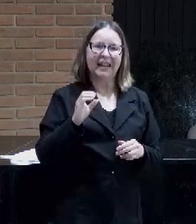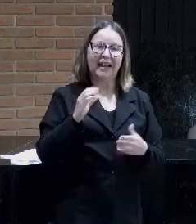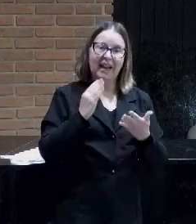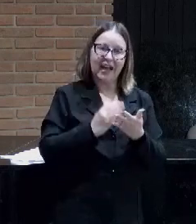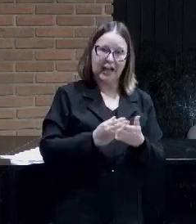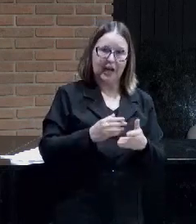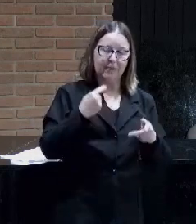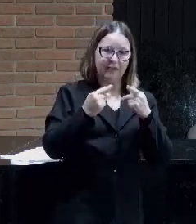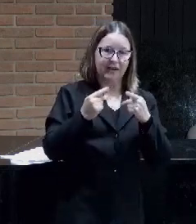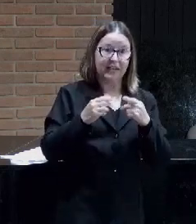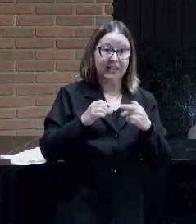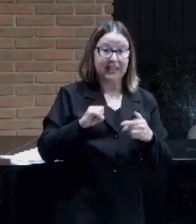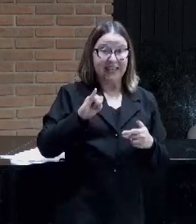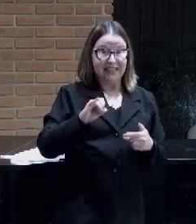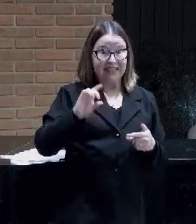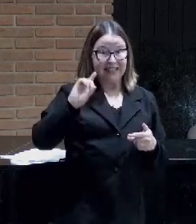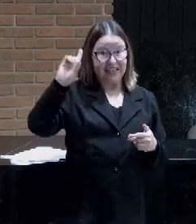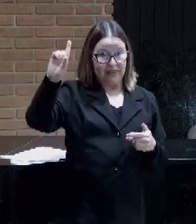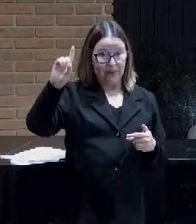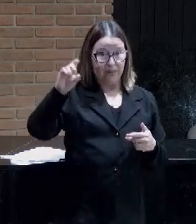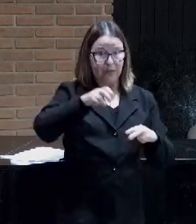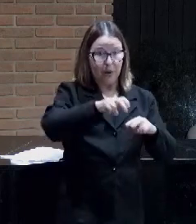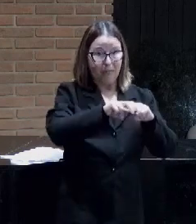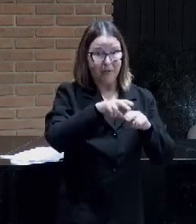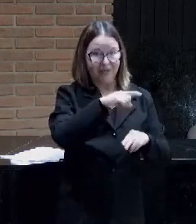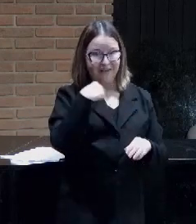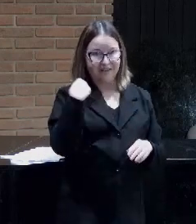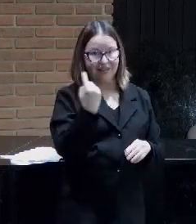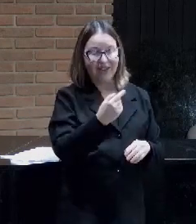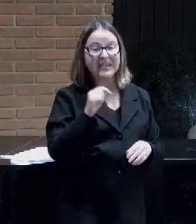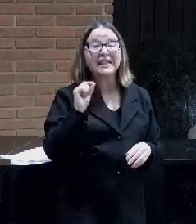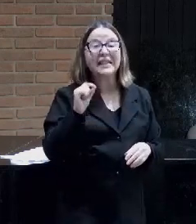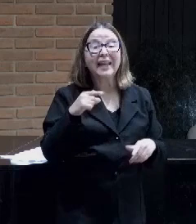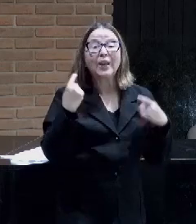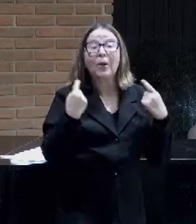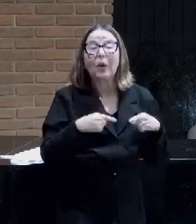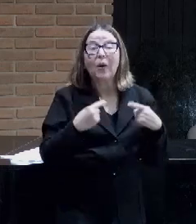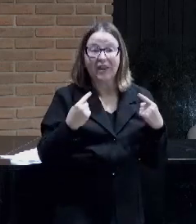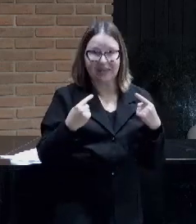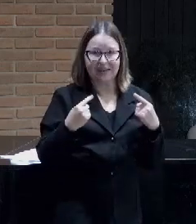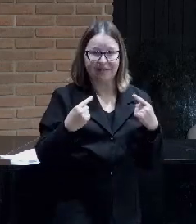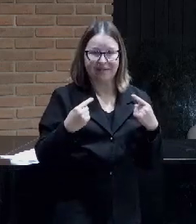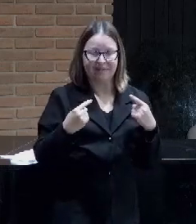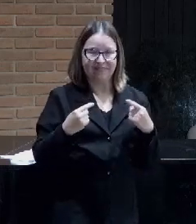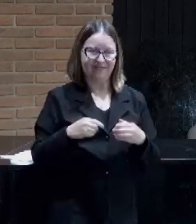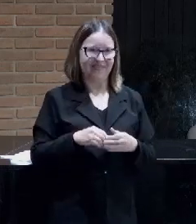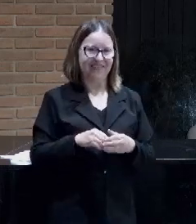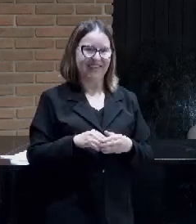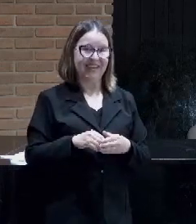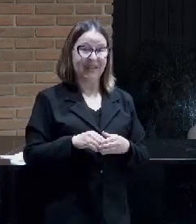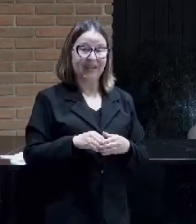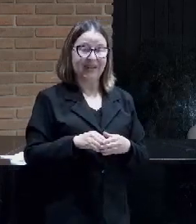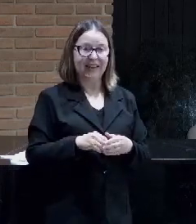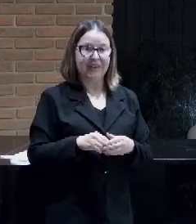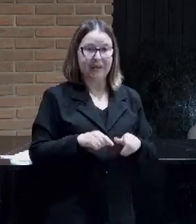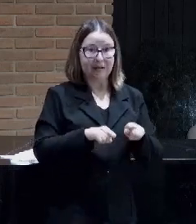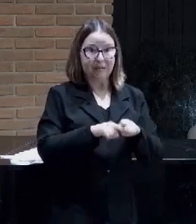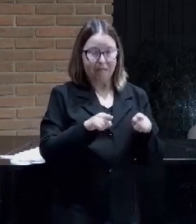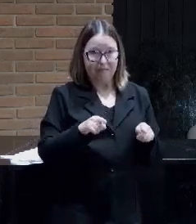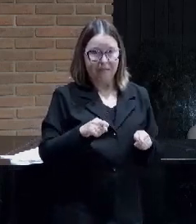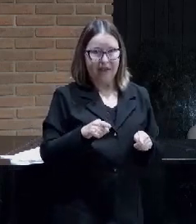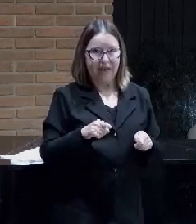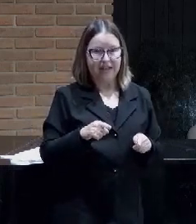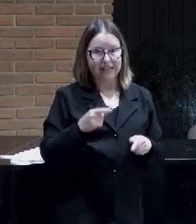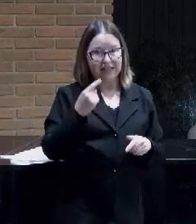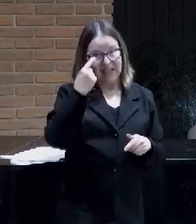uma realidade, se Deus é por nós, quem pode ser contra nós? Só que existe uma realidade inversa aqui no texto. A ideia que os marinheiros tinham na